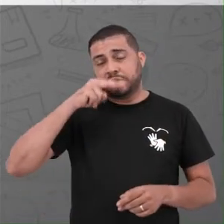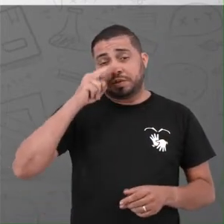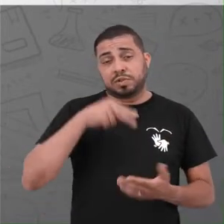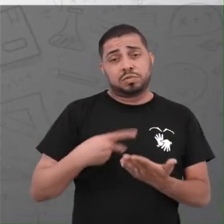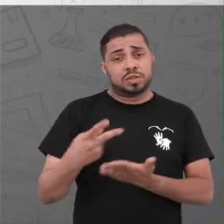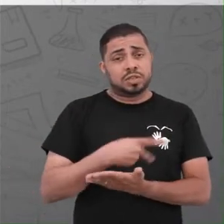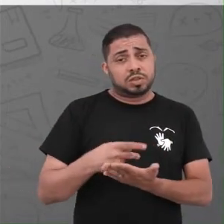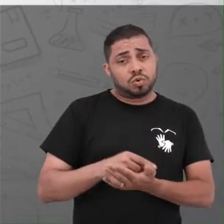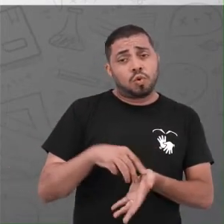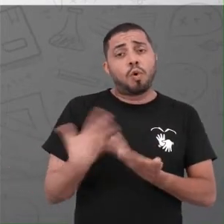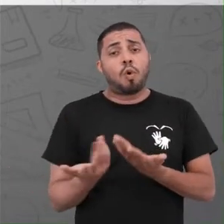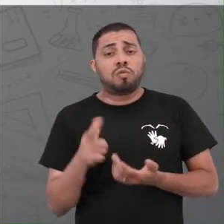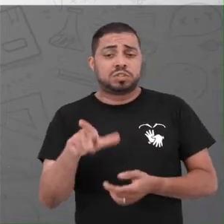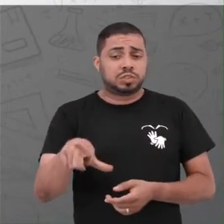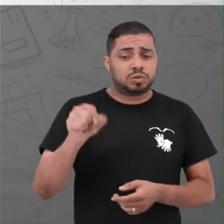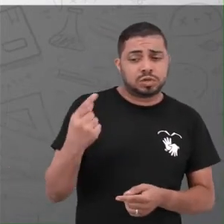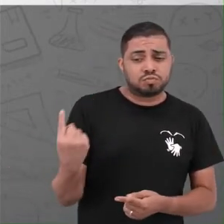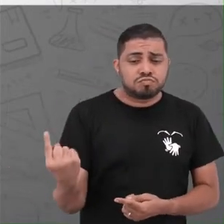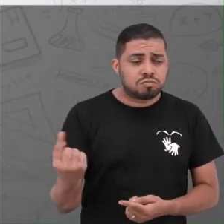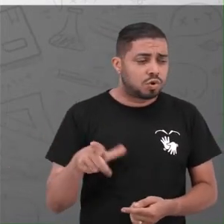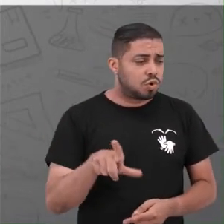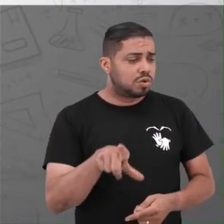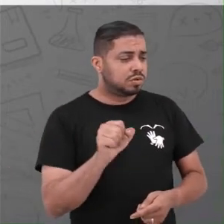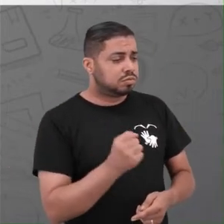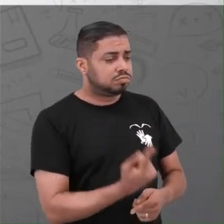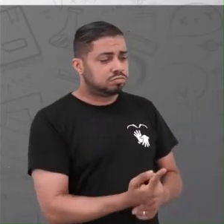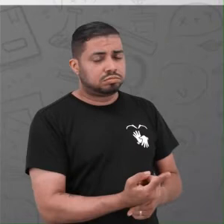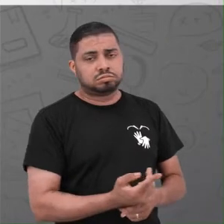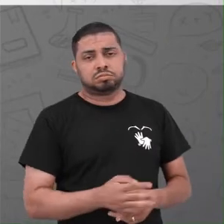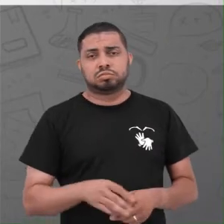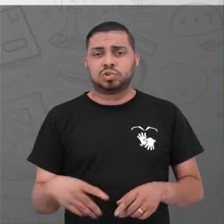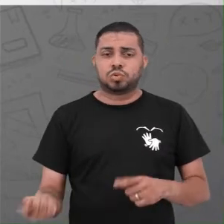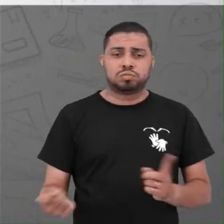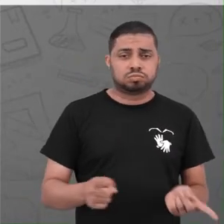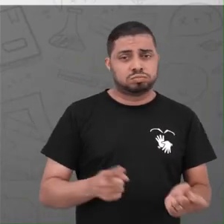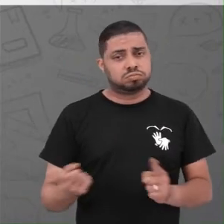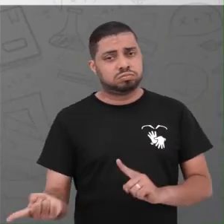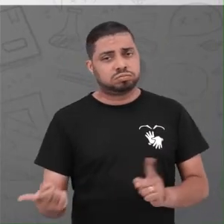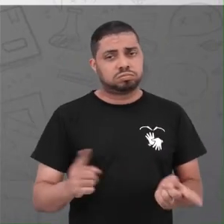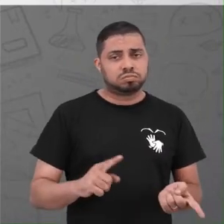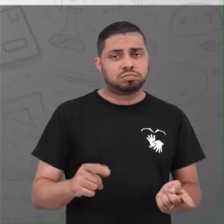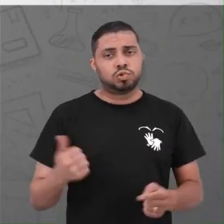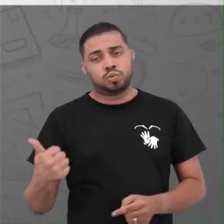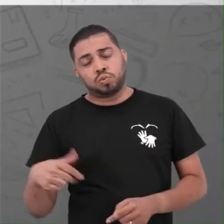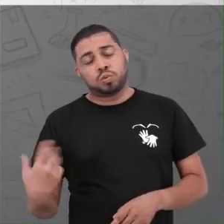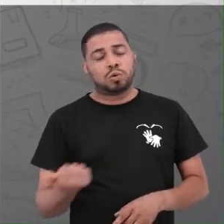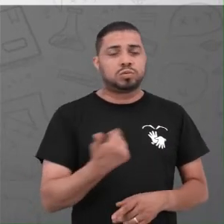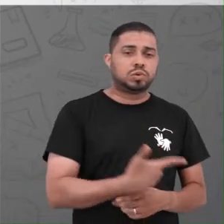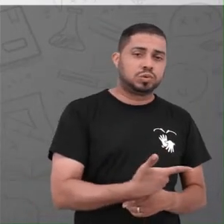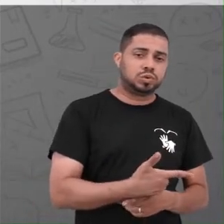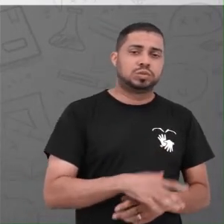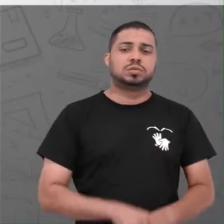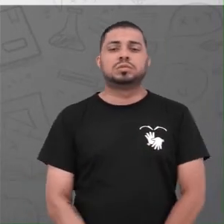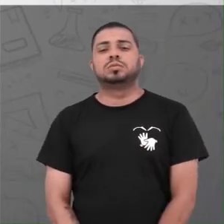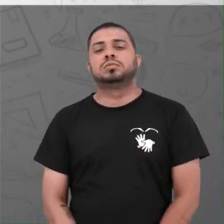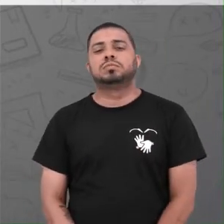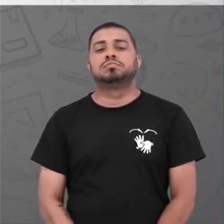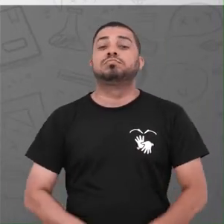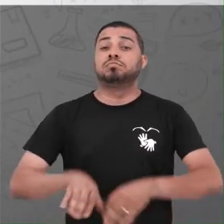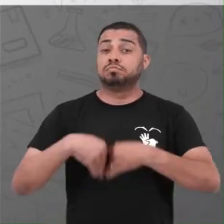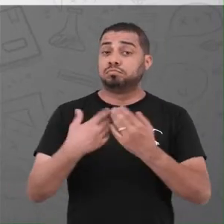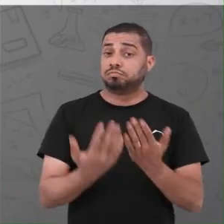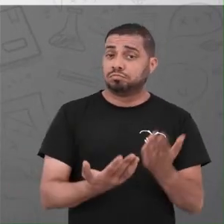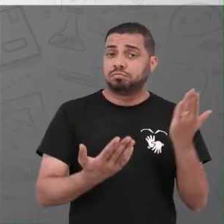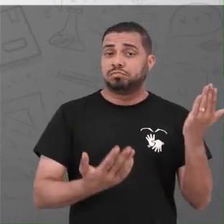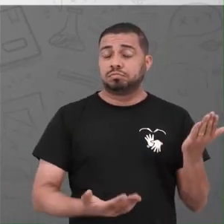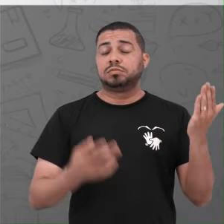Ou escolhe um, ou faz o desenho do começo ao fim através do método 2. E aí a